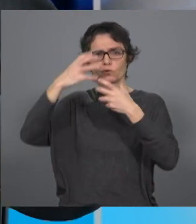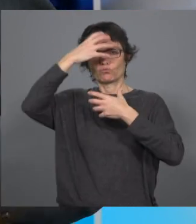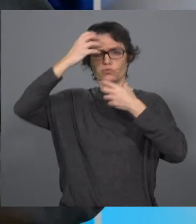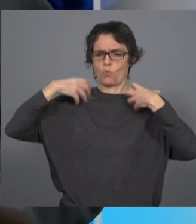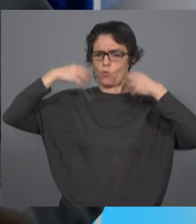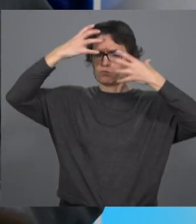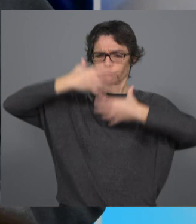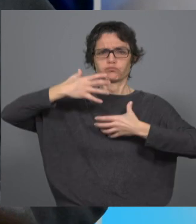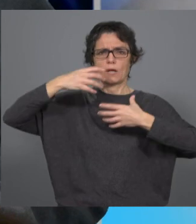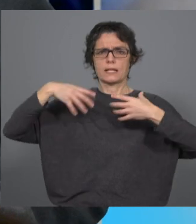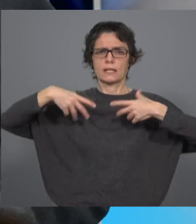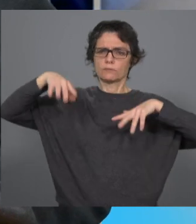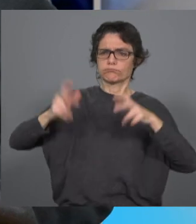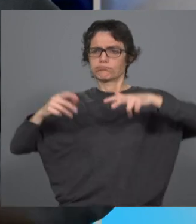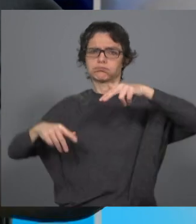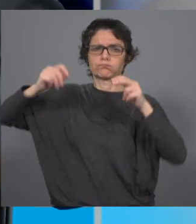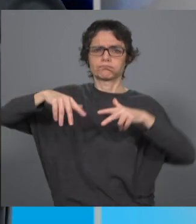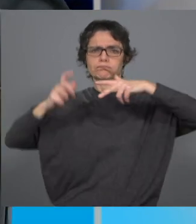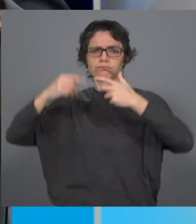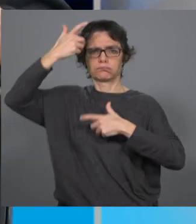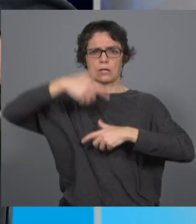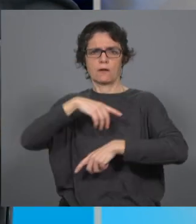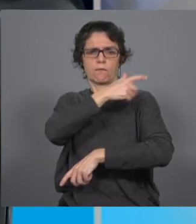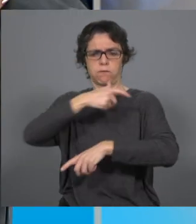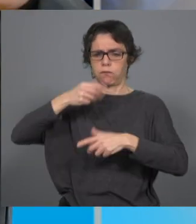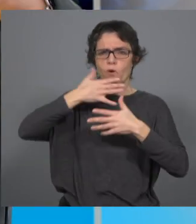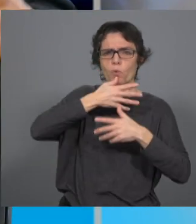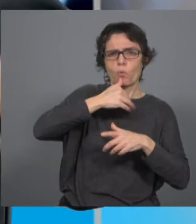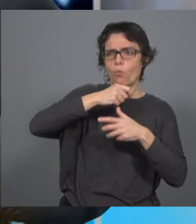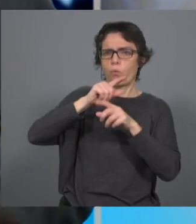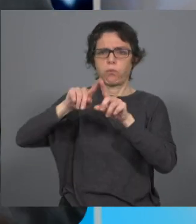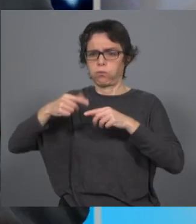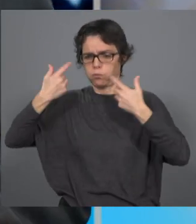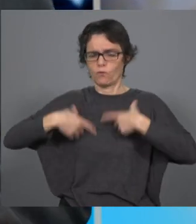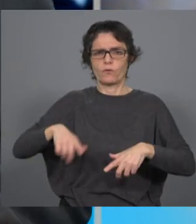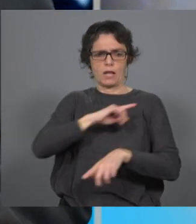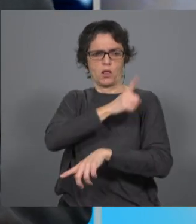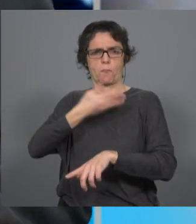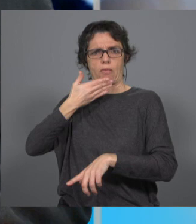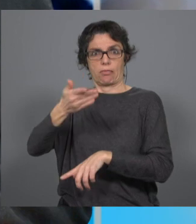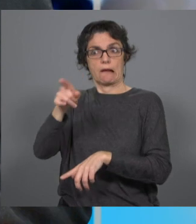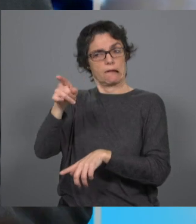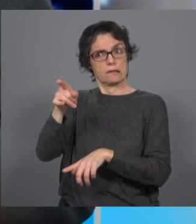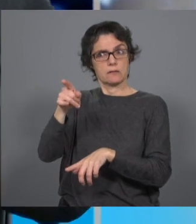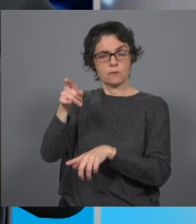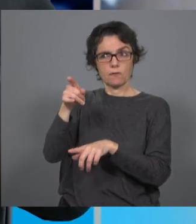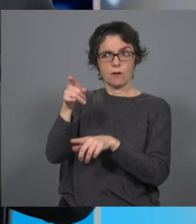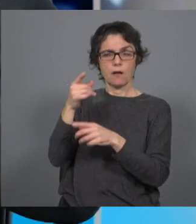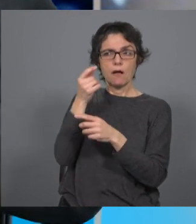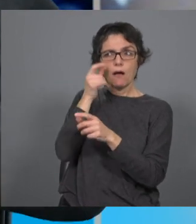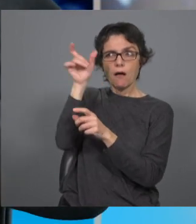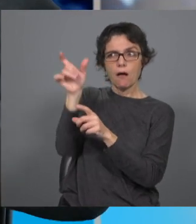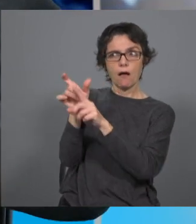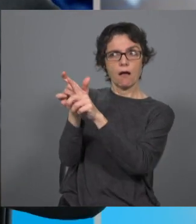mágica. Trás-os-Montes, Sim, sim, sim, mágica, e que tem uma espécie de poderes. É muito interessante, isto é, nós pomos